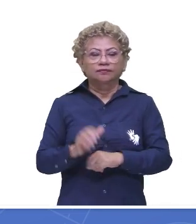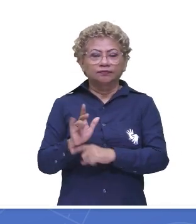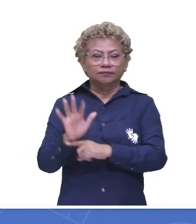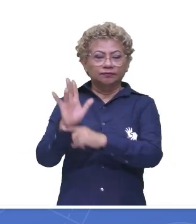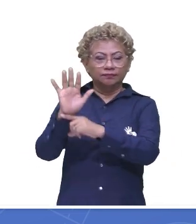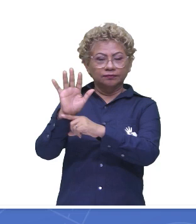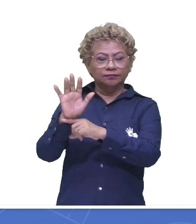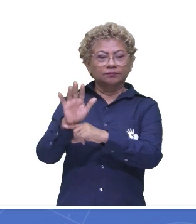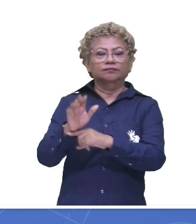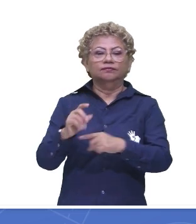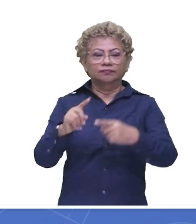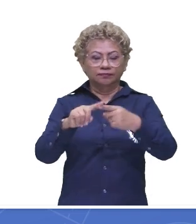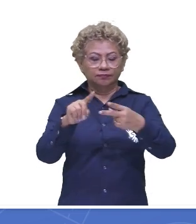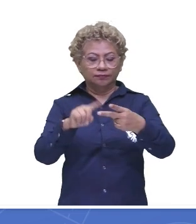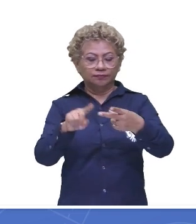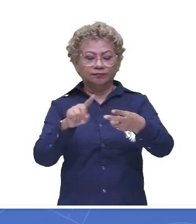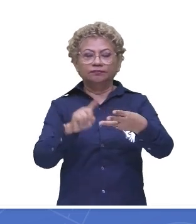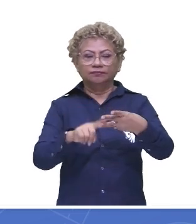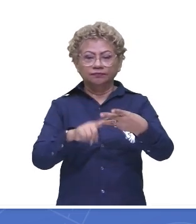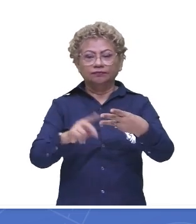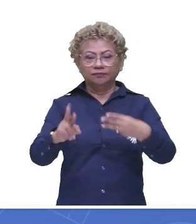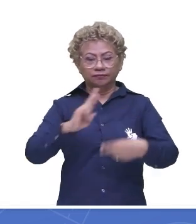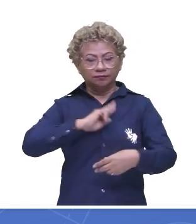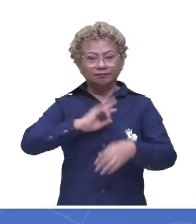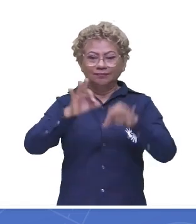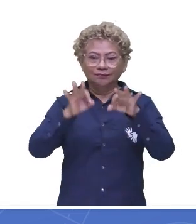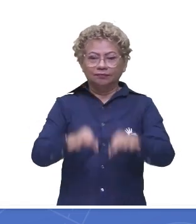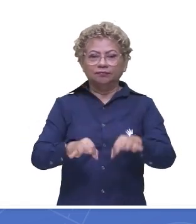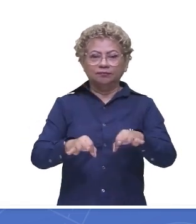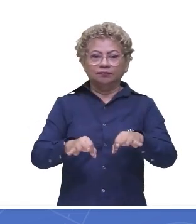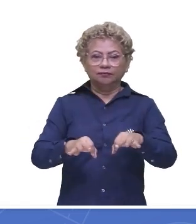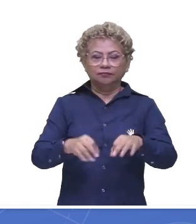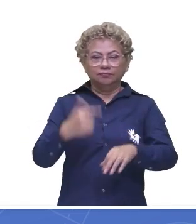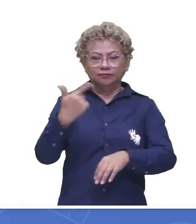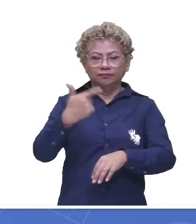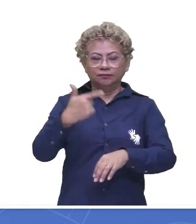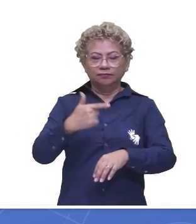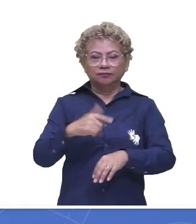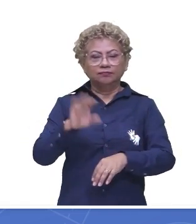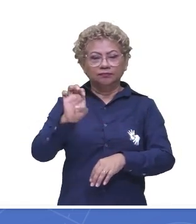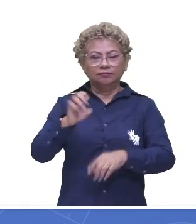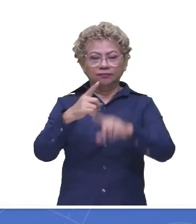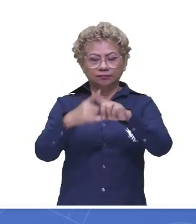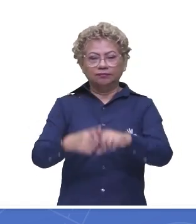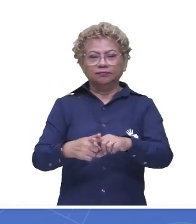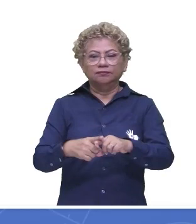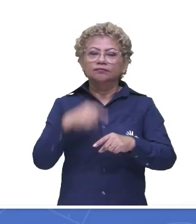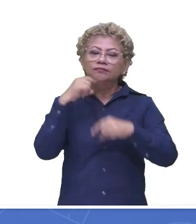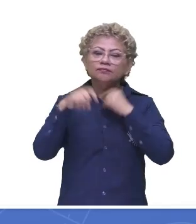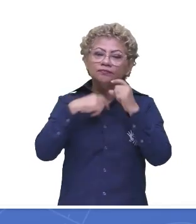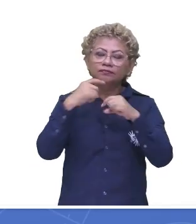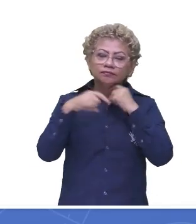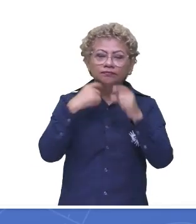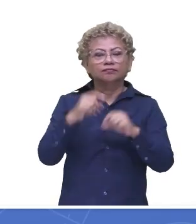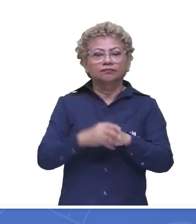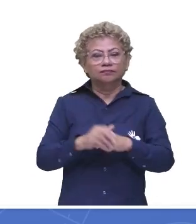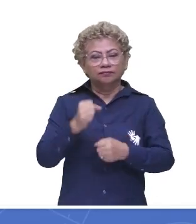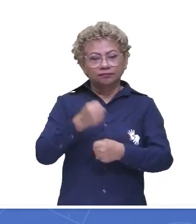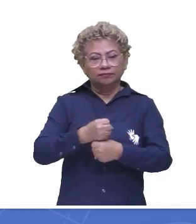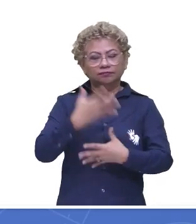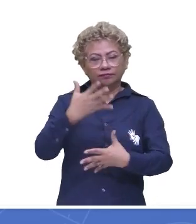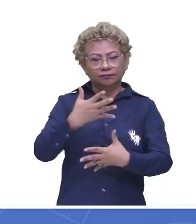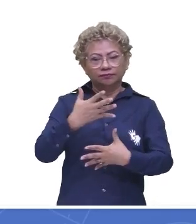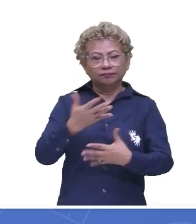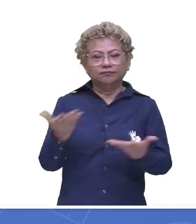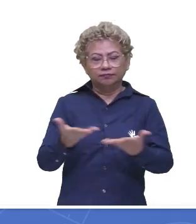E, tá certo? Então, essa é a resposta número 2. Qualquer dúvida, nós estamos ali no chat. Agora, fiquem com